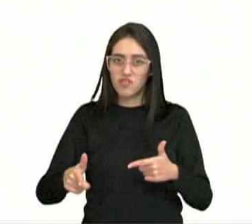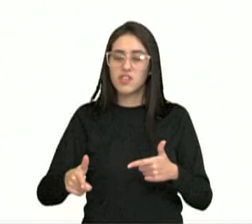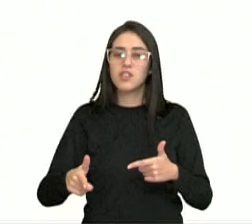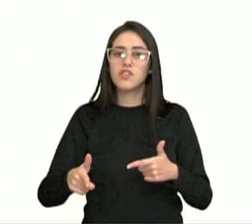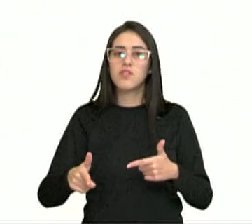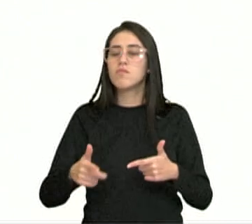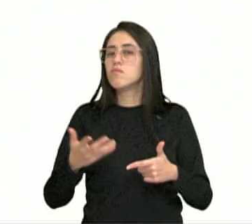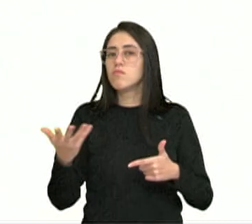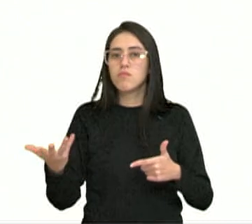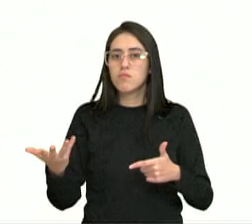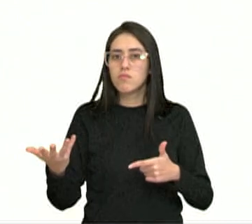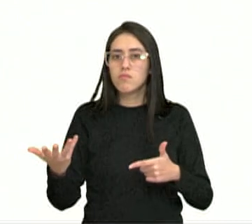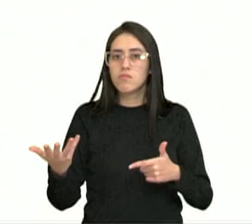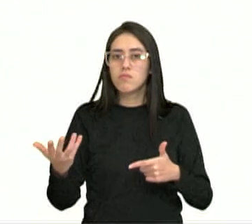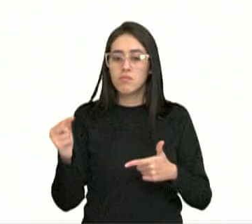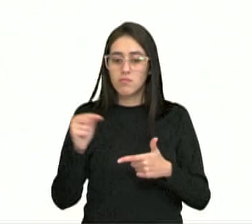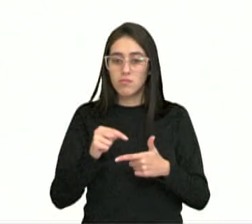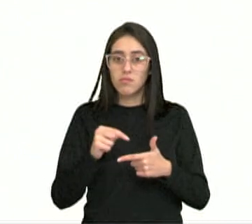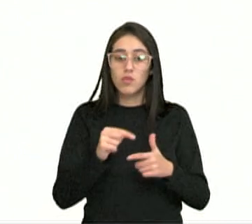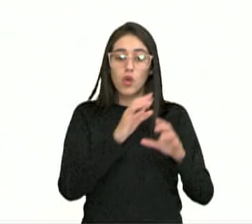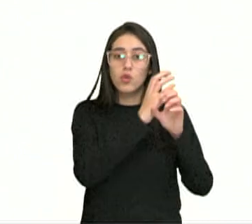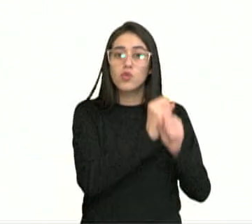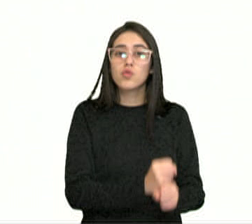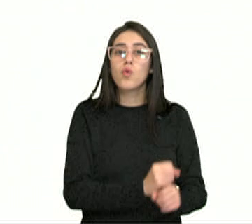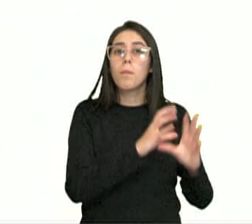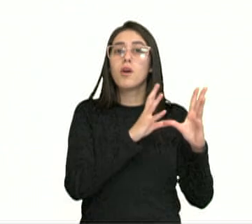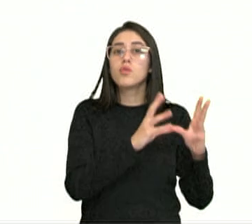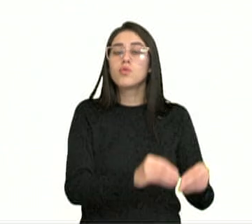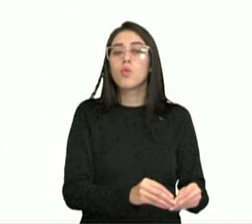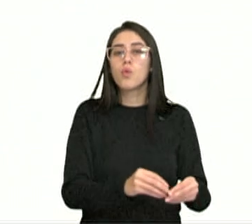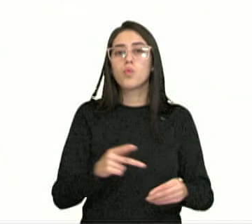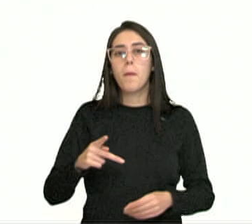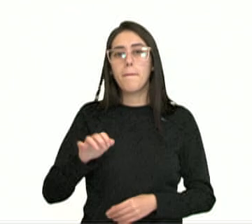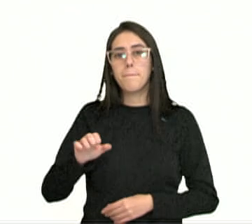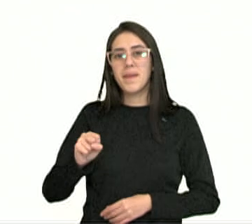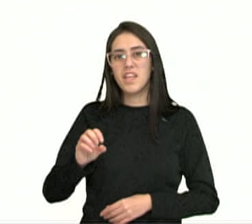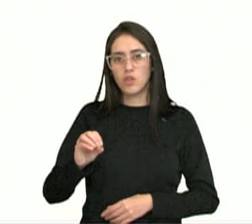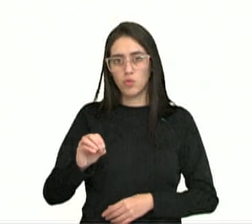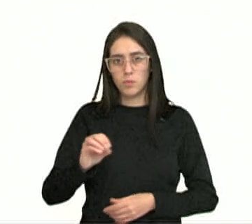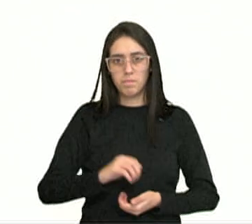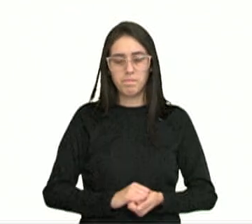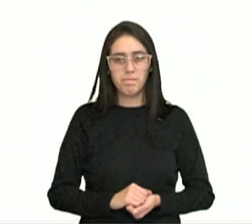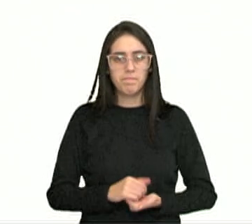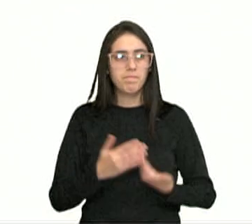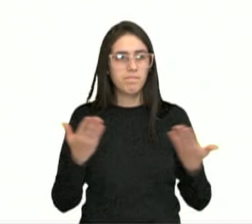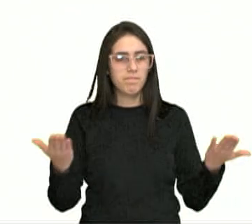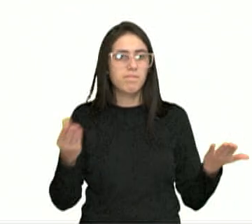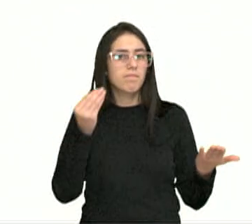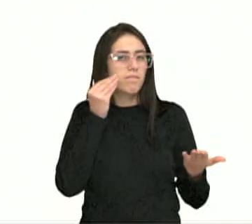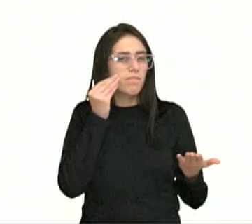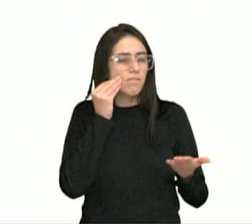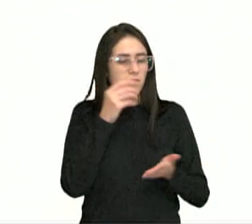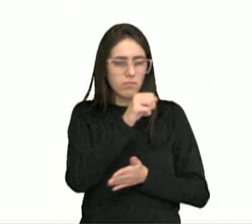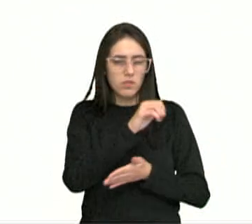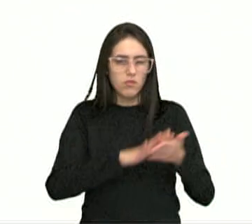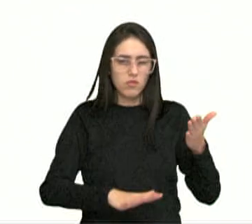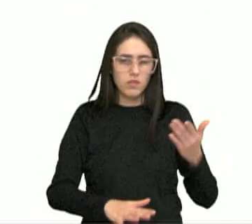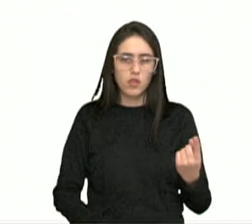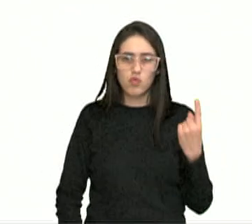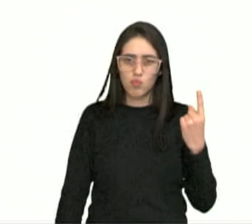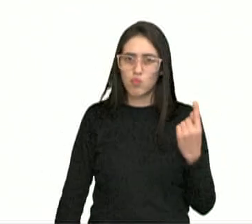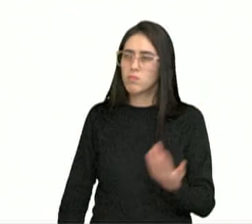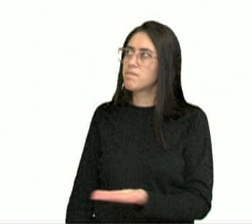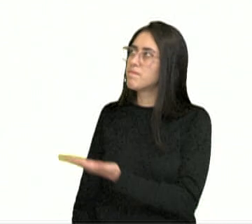obtido pela soma de todos os pesos usados, ok? Então vamos para o nosso Praticando